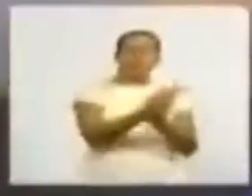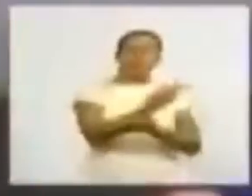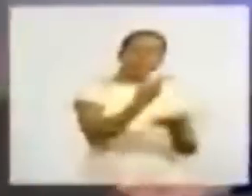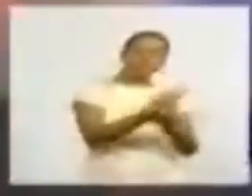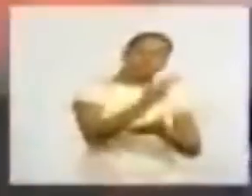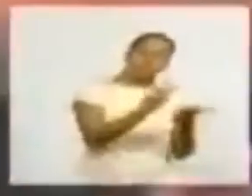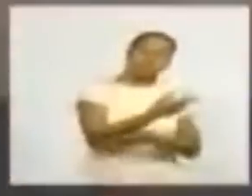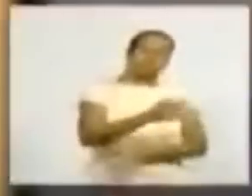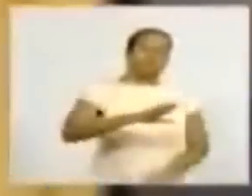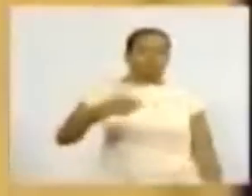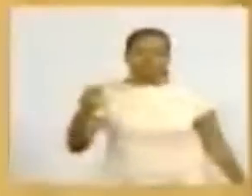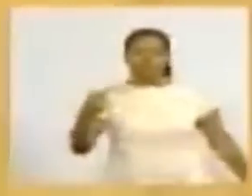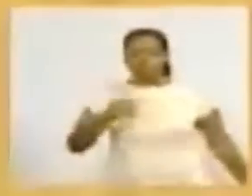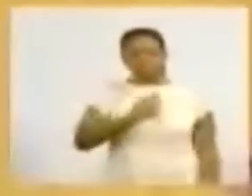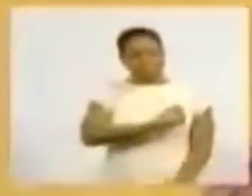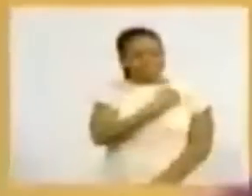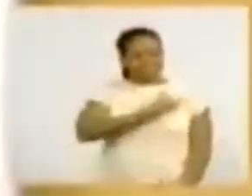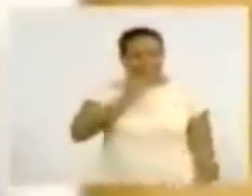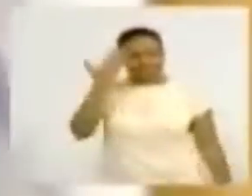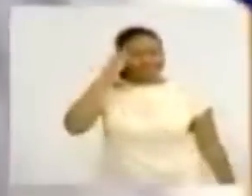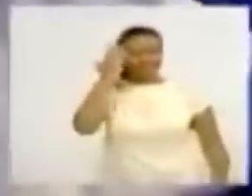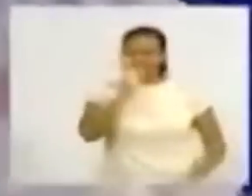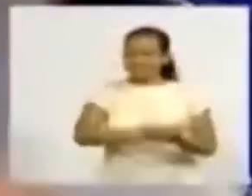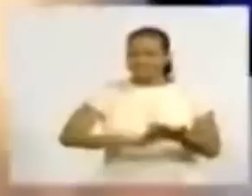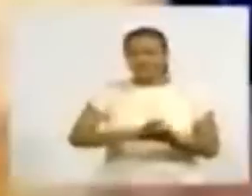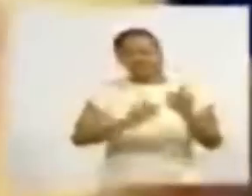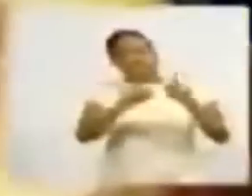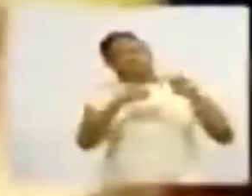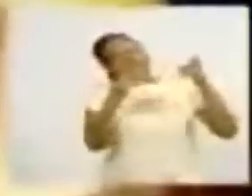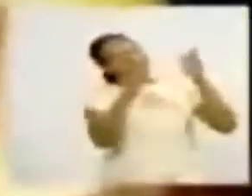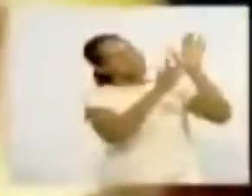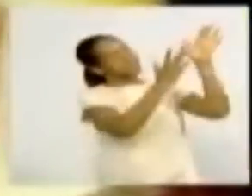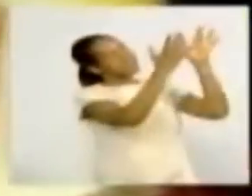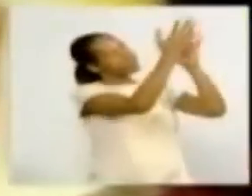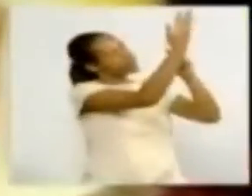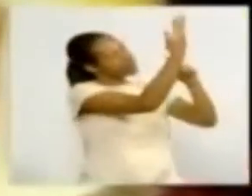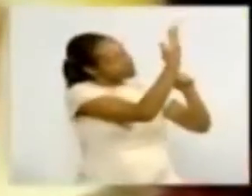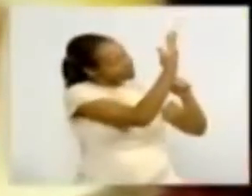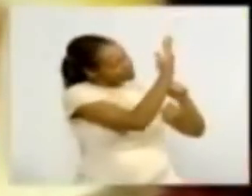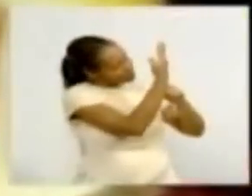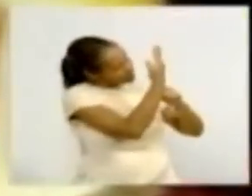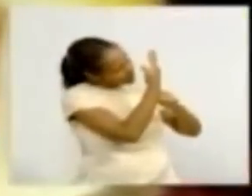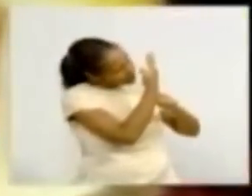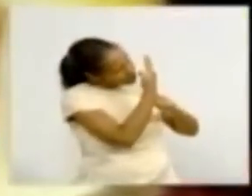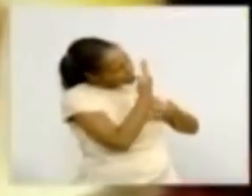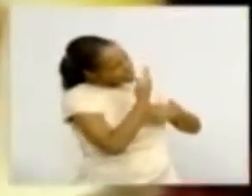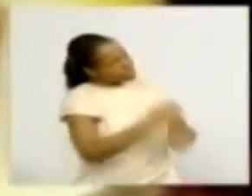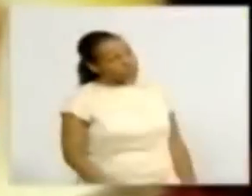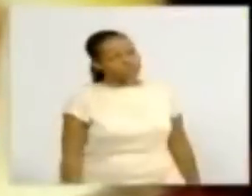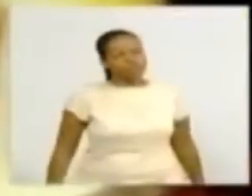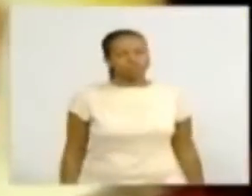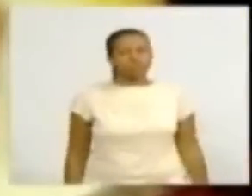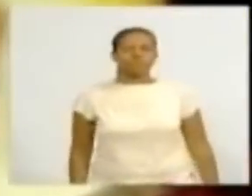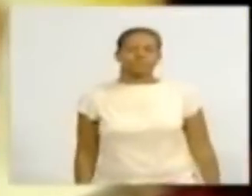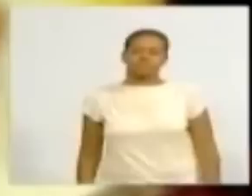mim, quando eu não soube compreender a vida, tu vieste compreender por